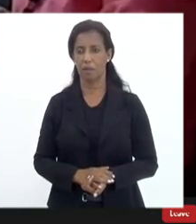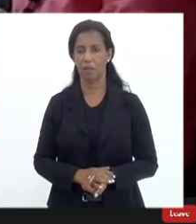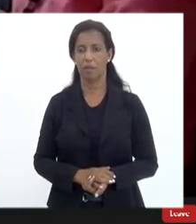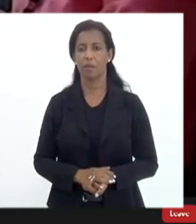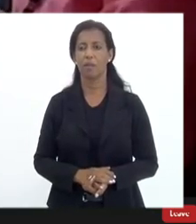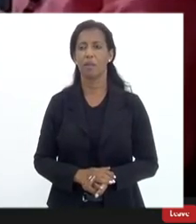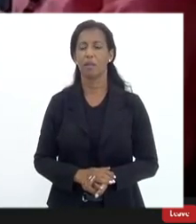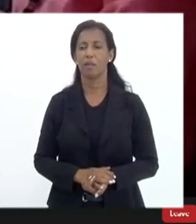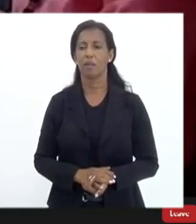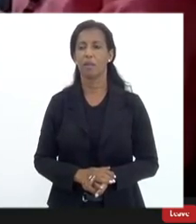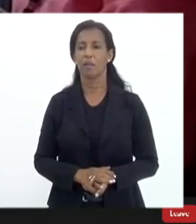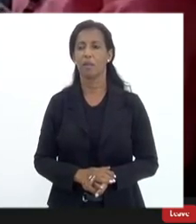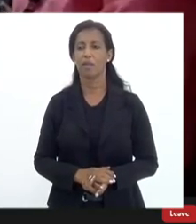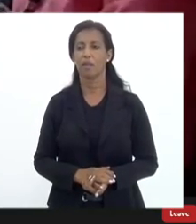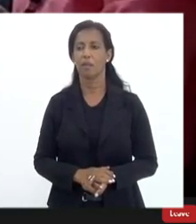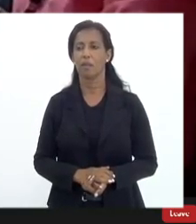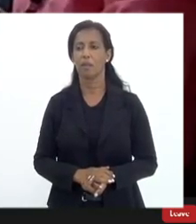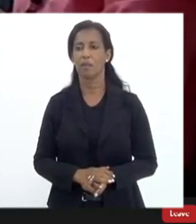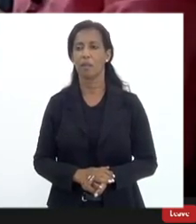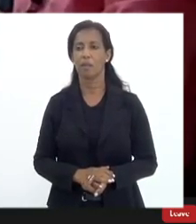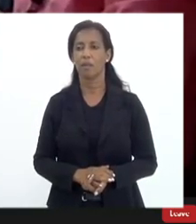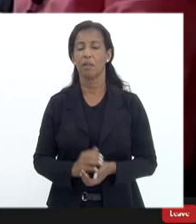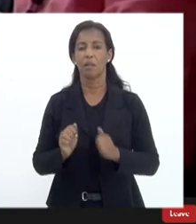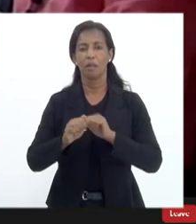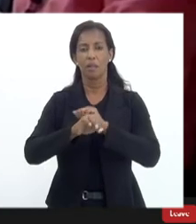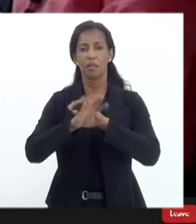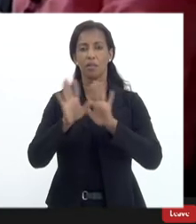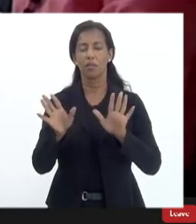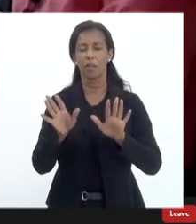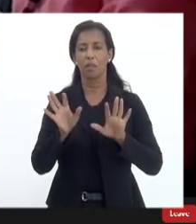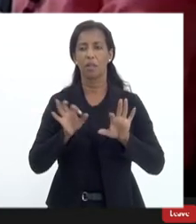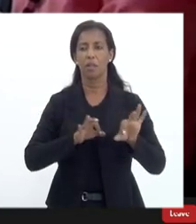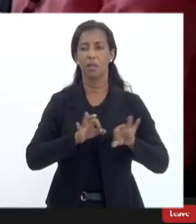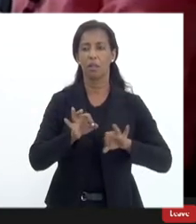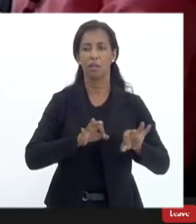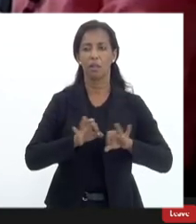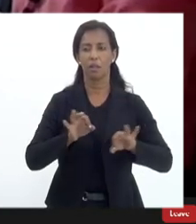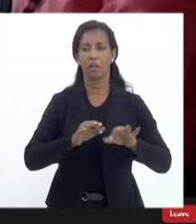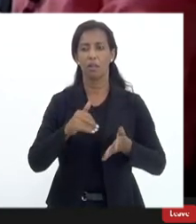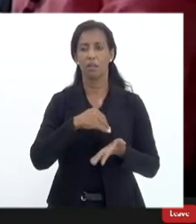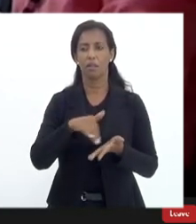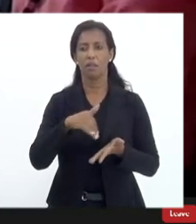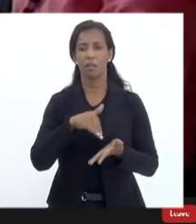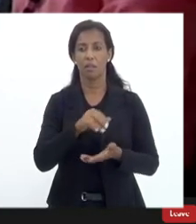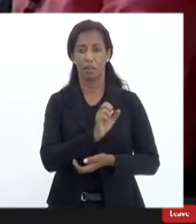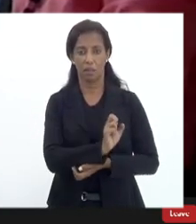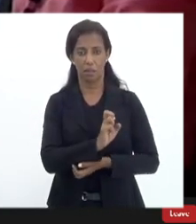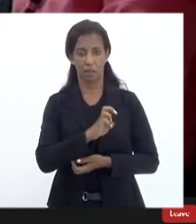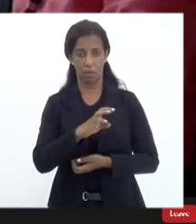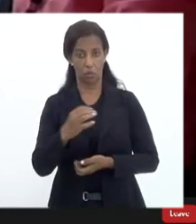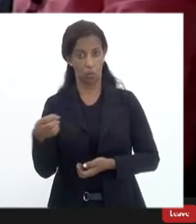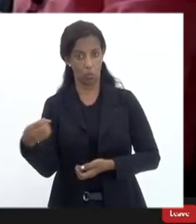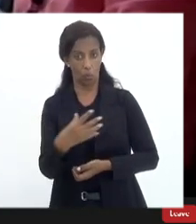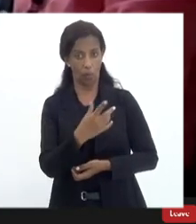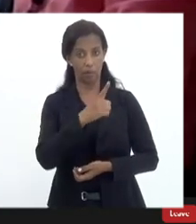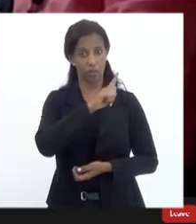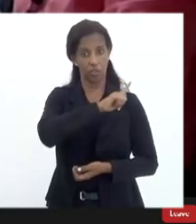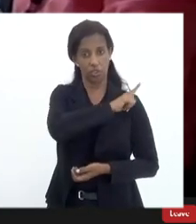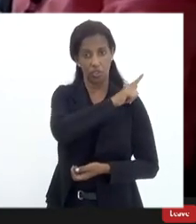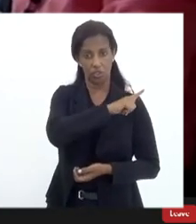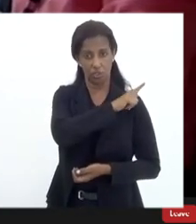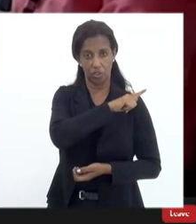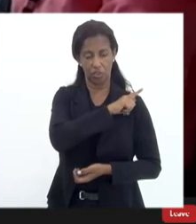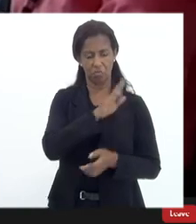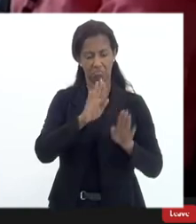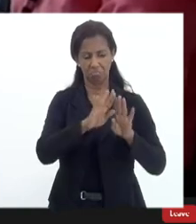exatamente, então o que deixa clara a posição da secretaria, da atual gestão, de